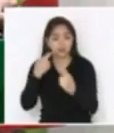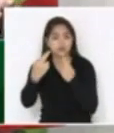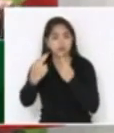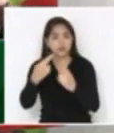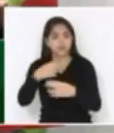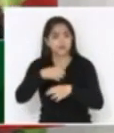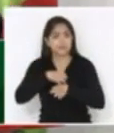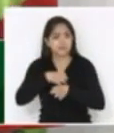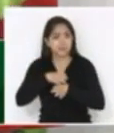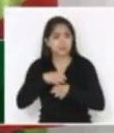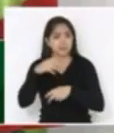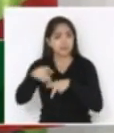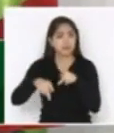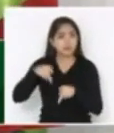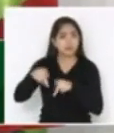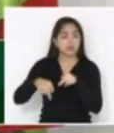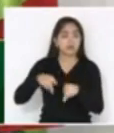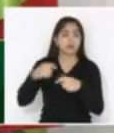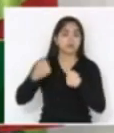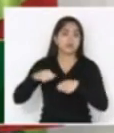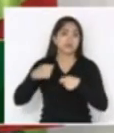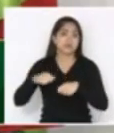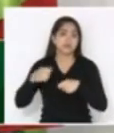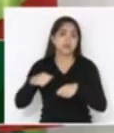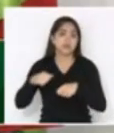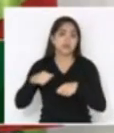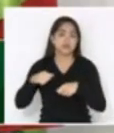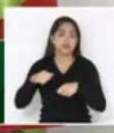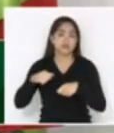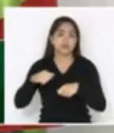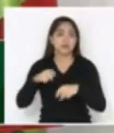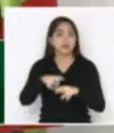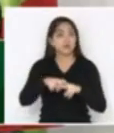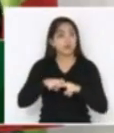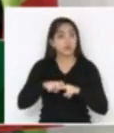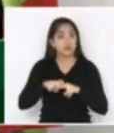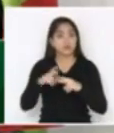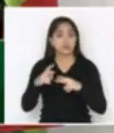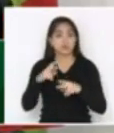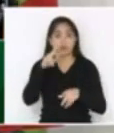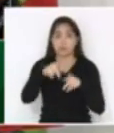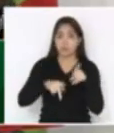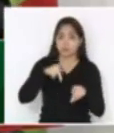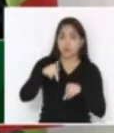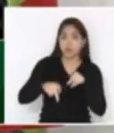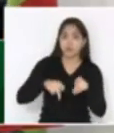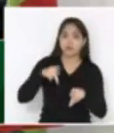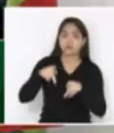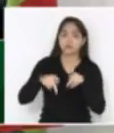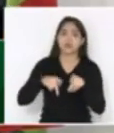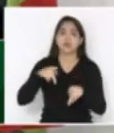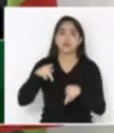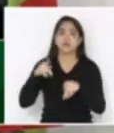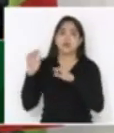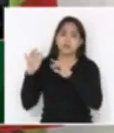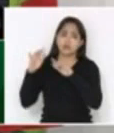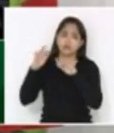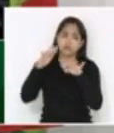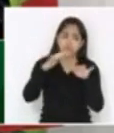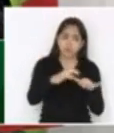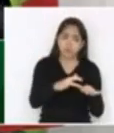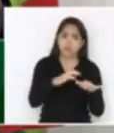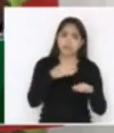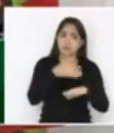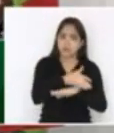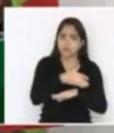da população daquela região. E por isso, a população foi em massa, né? Acredito que em